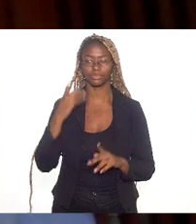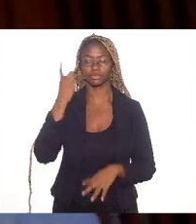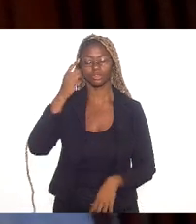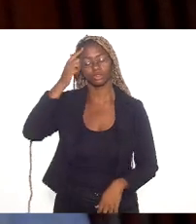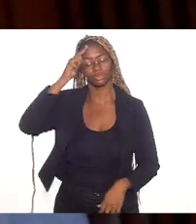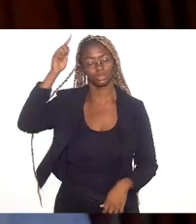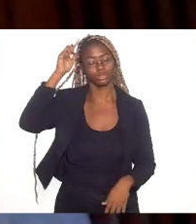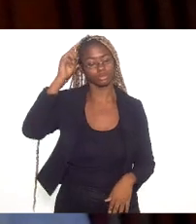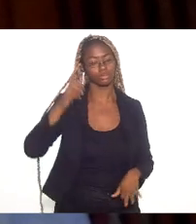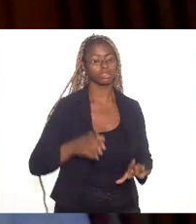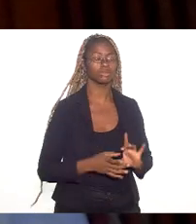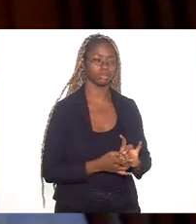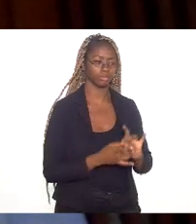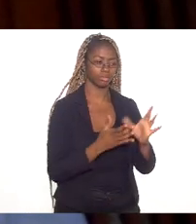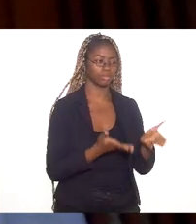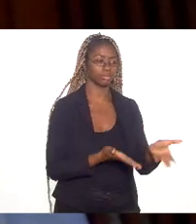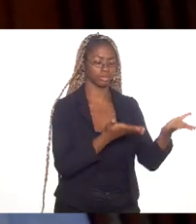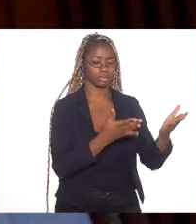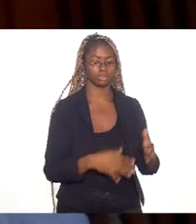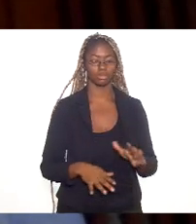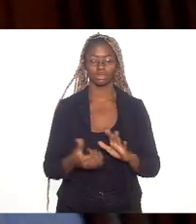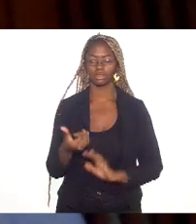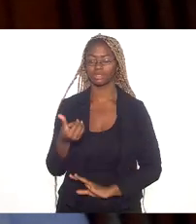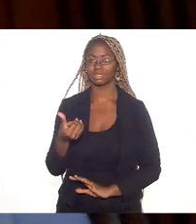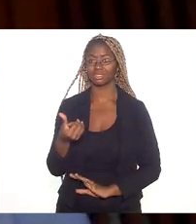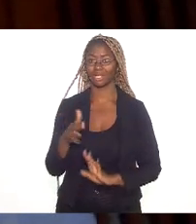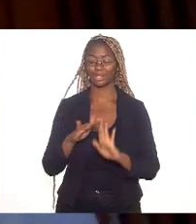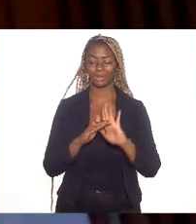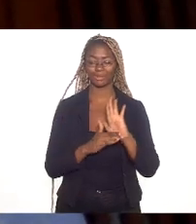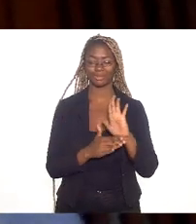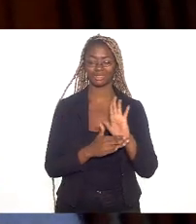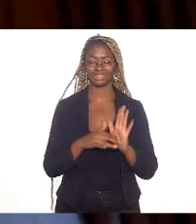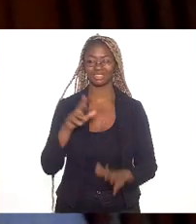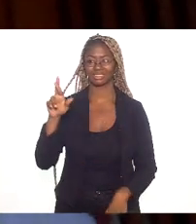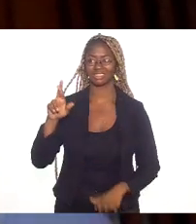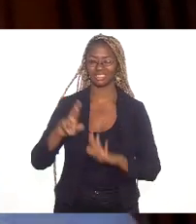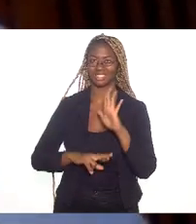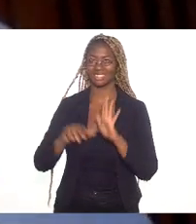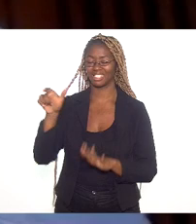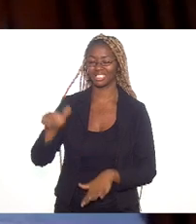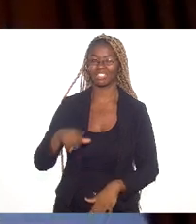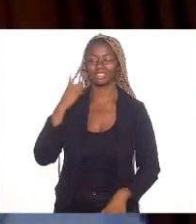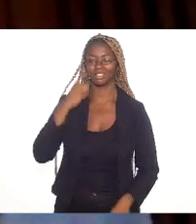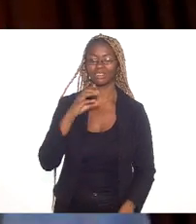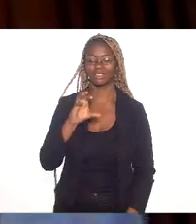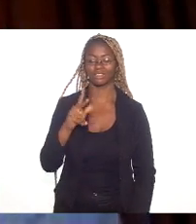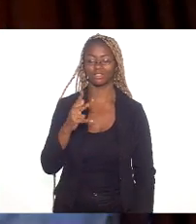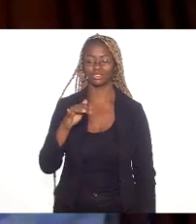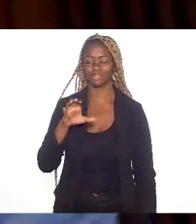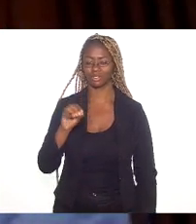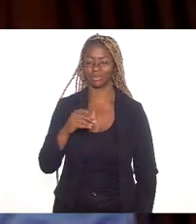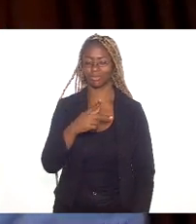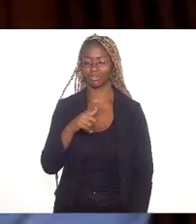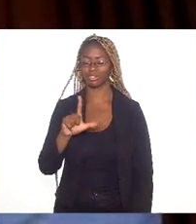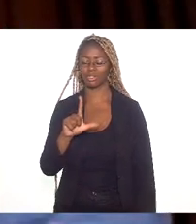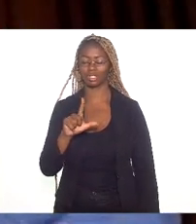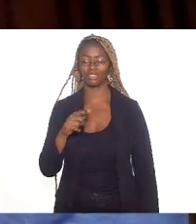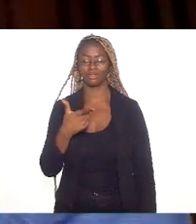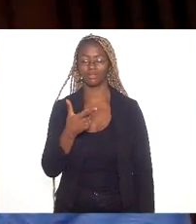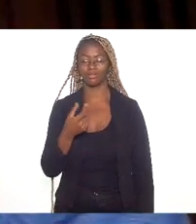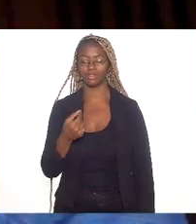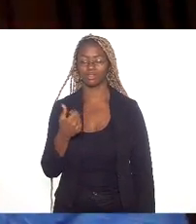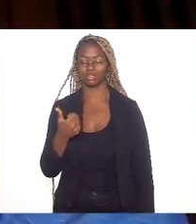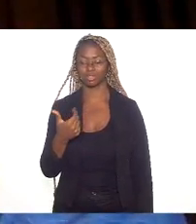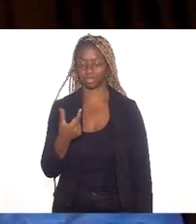Paulo, concedido. 6 da pauta, relator deputado Chico Machado. Projeto de lei 2017, de